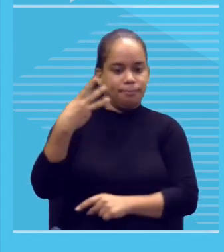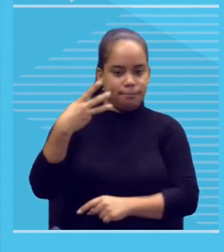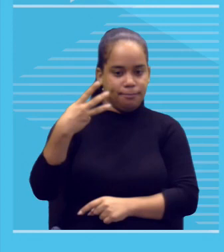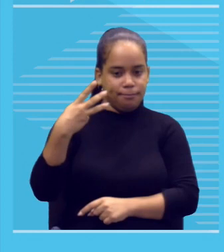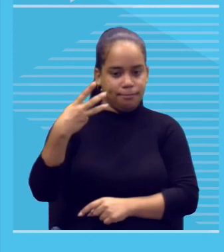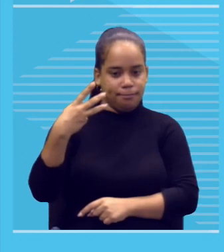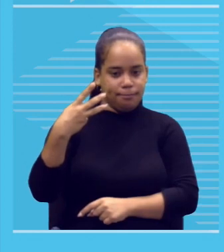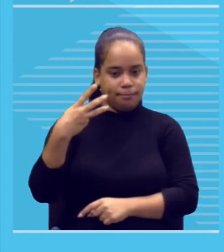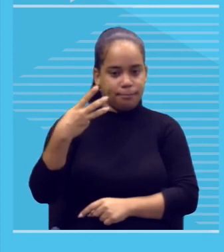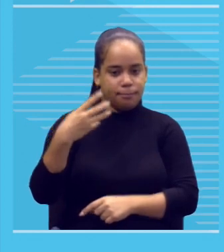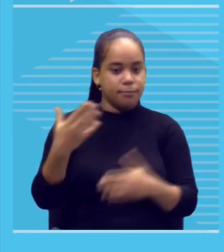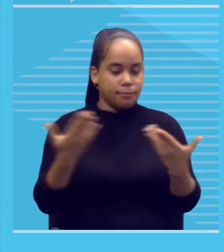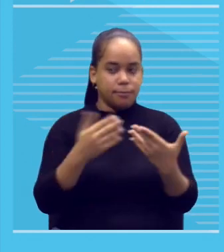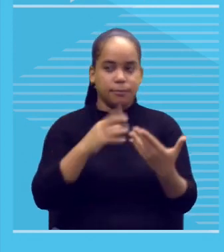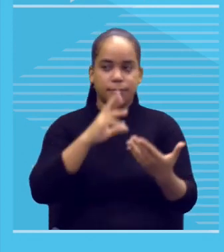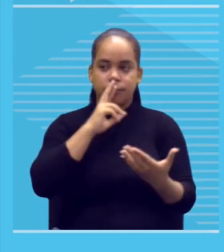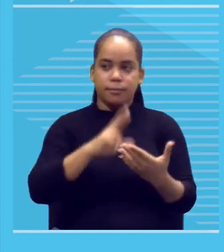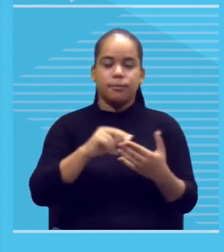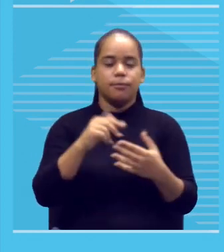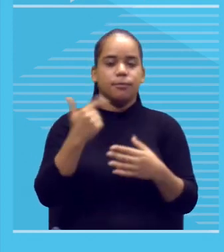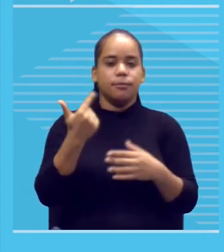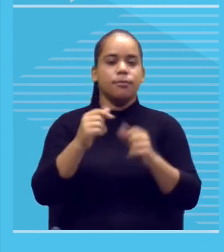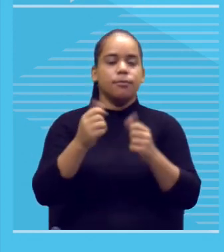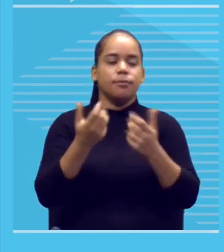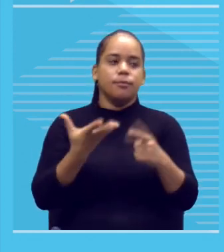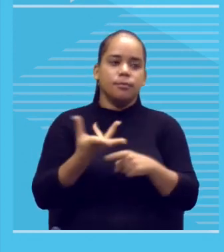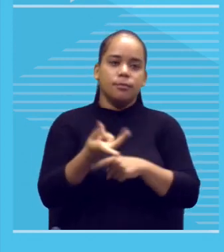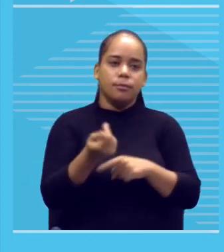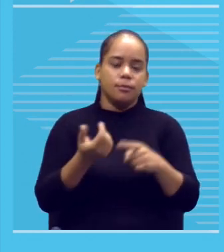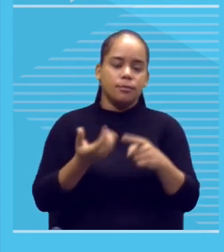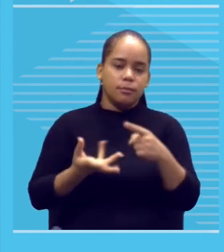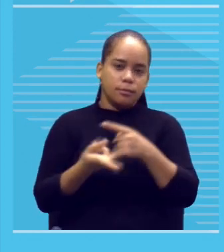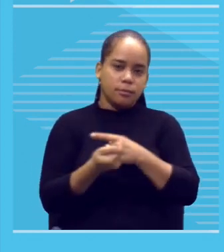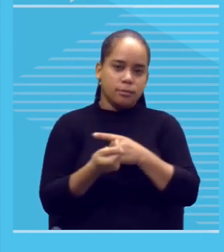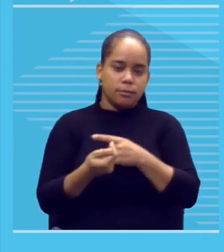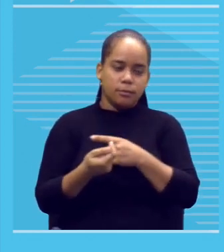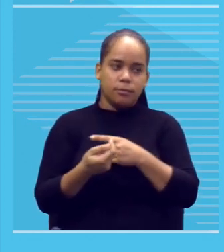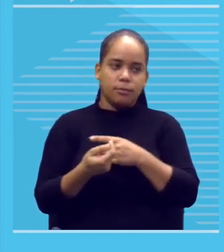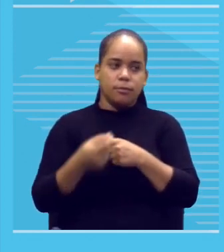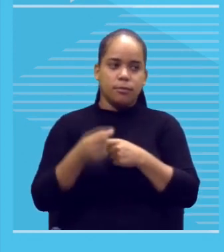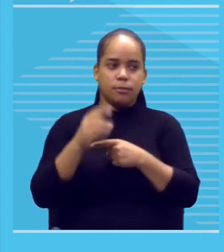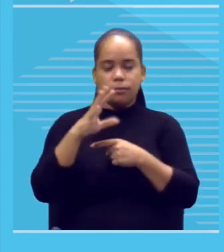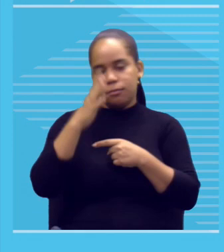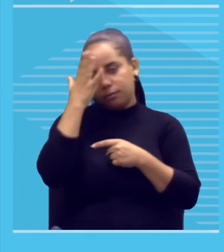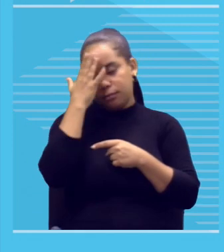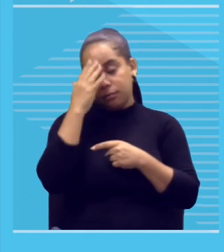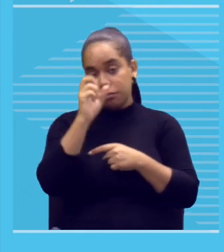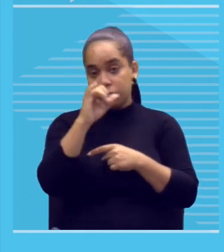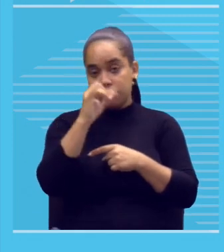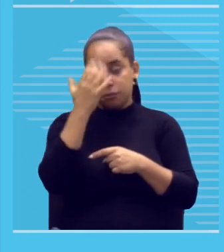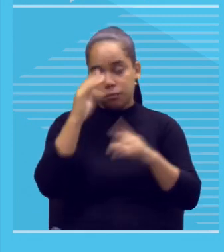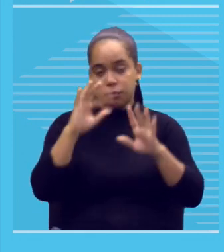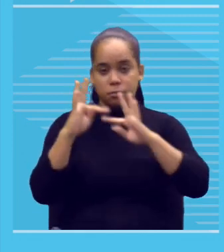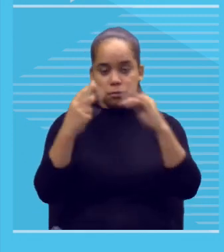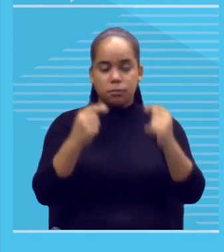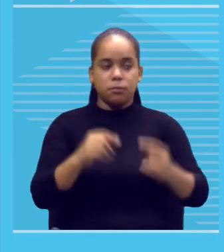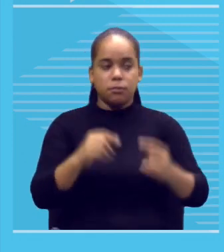Vamos responder sem usar a expressão algébrica só pela lógica se você sabe tudo